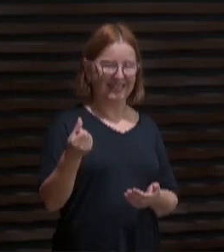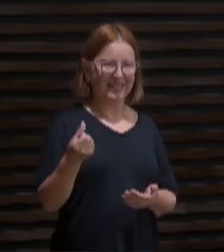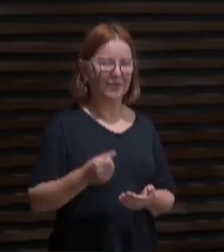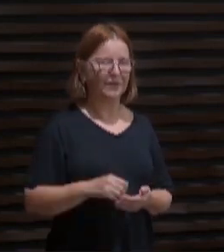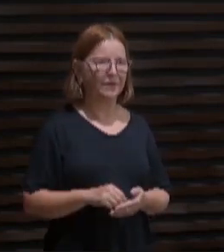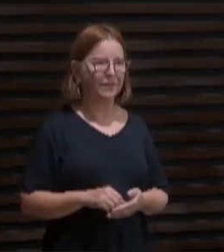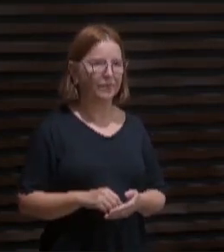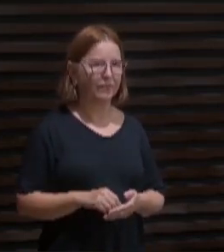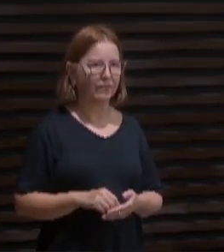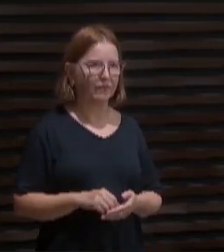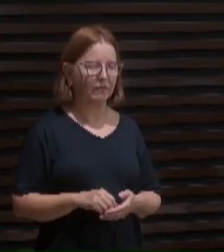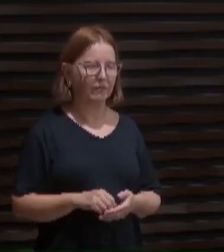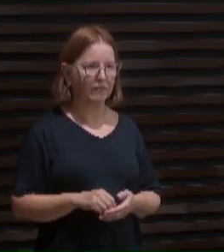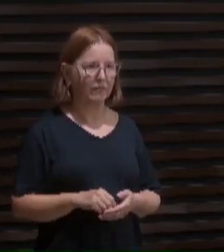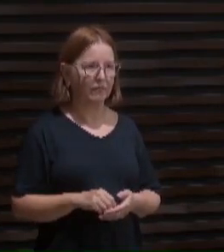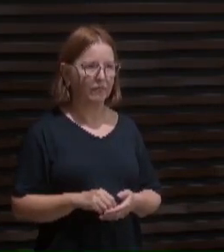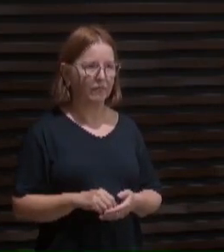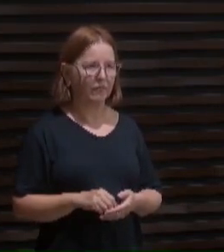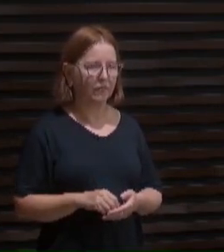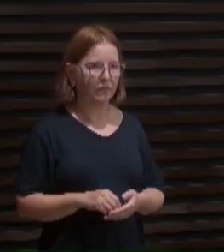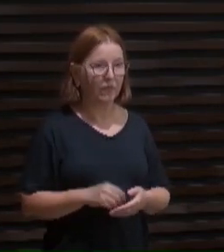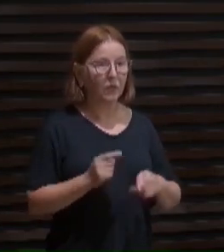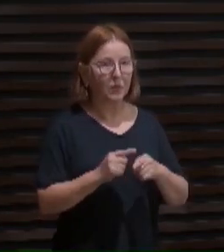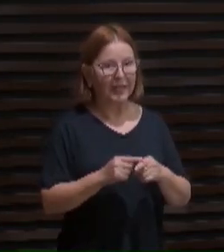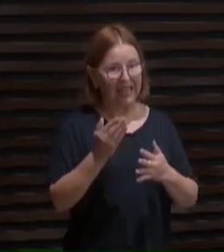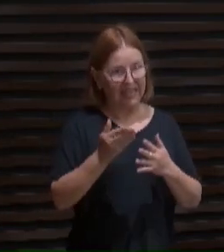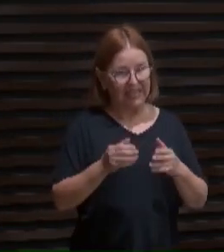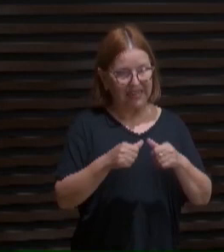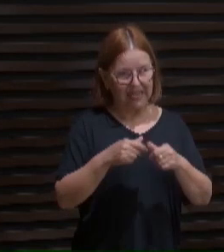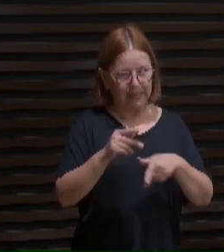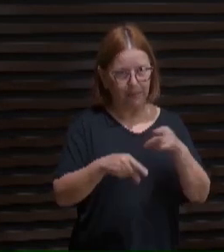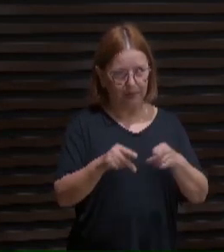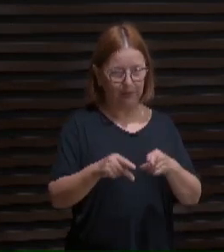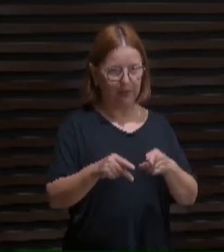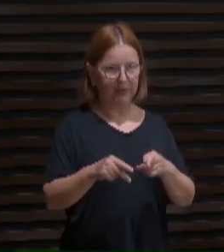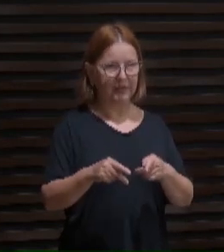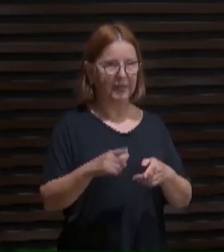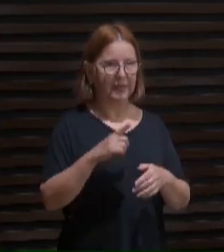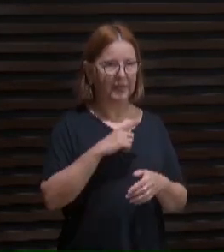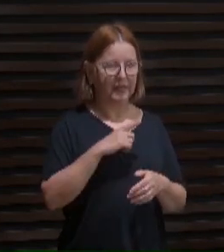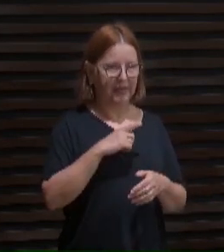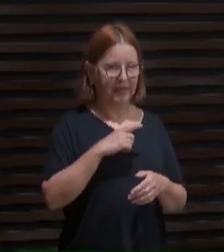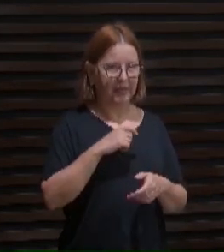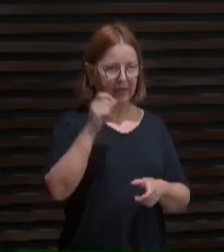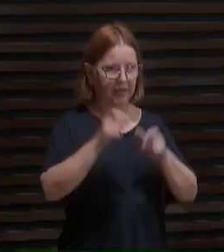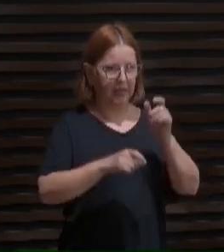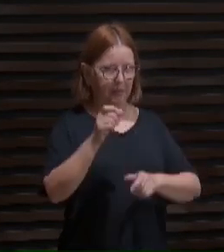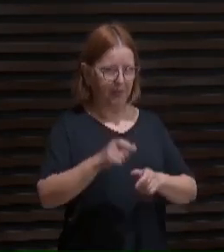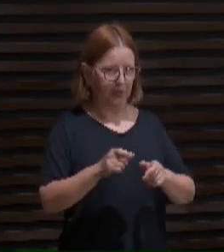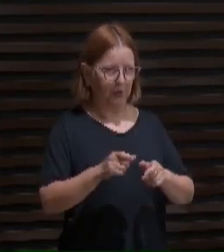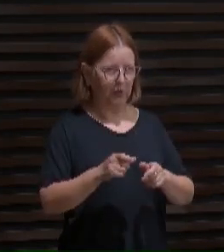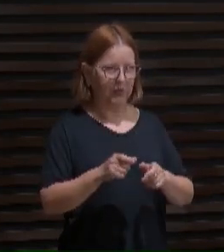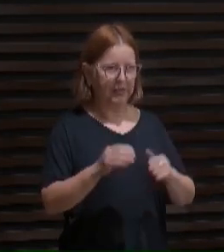Pois entre estes se encontram os que penetram sorrateiramente nas casas.